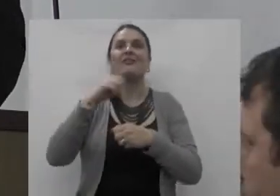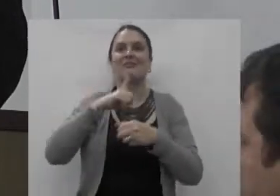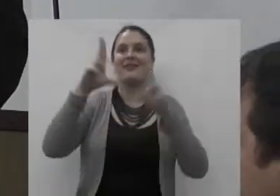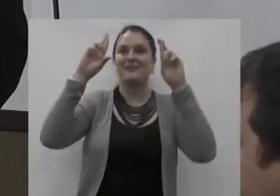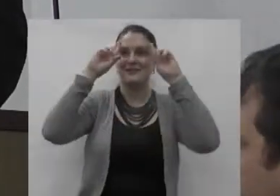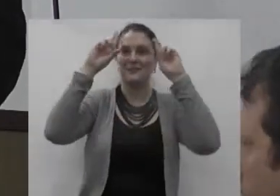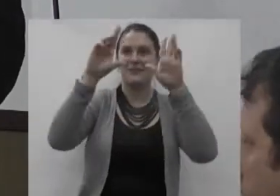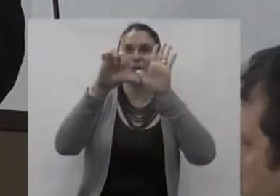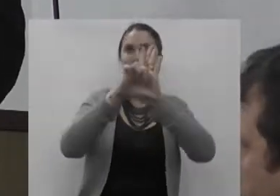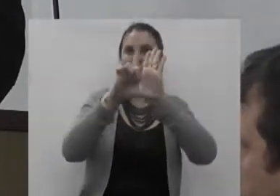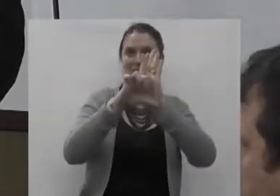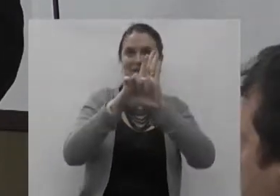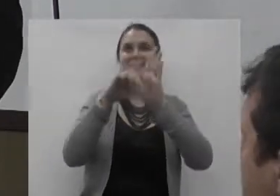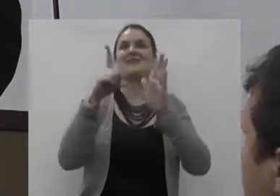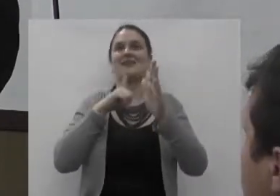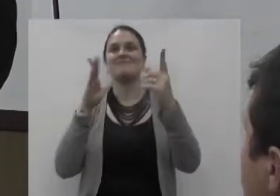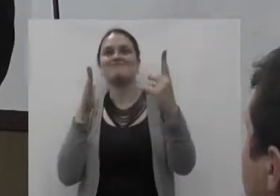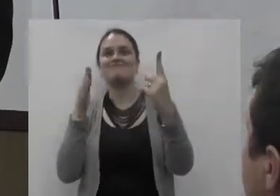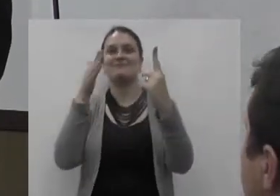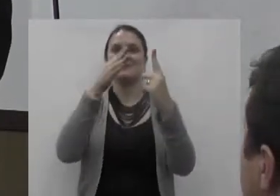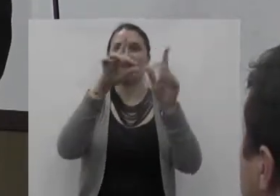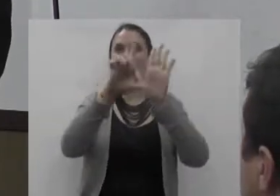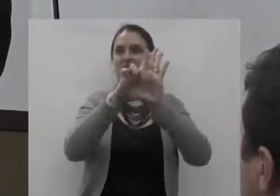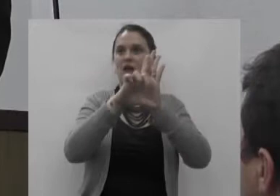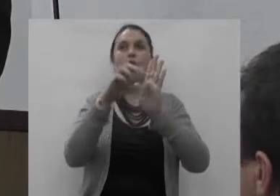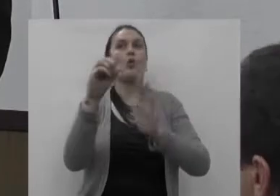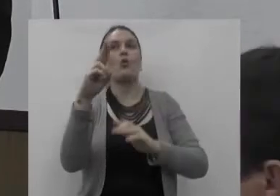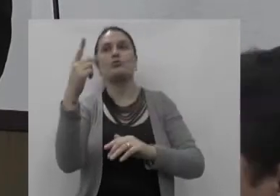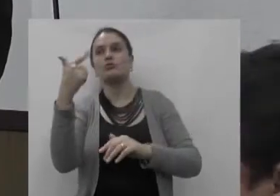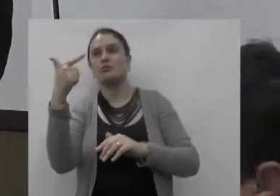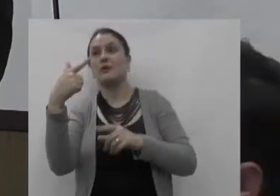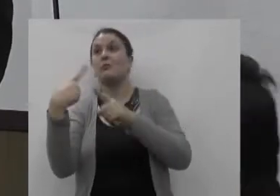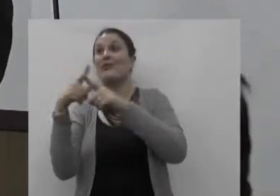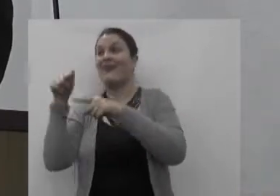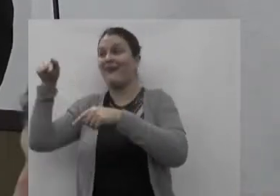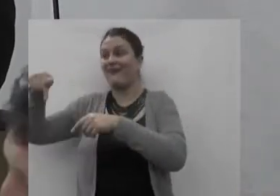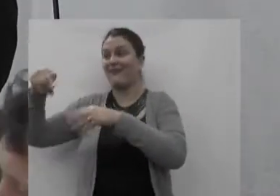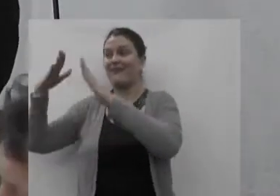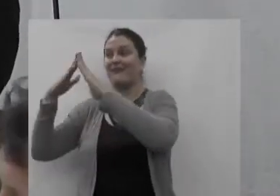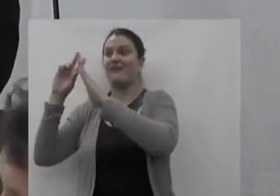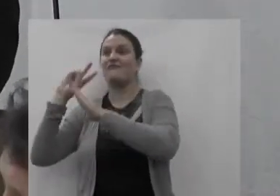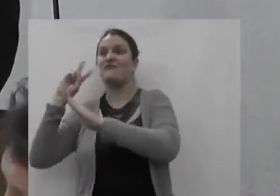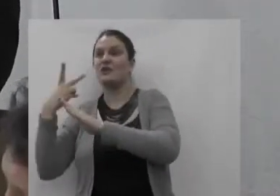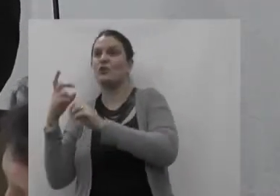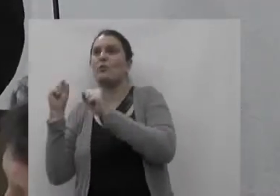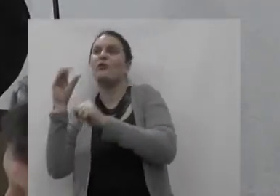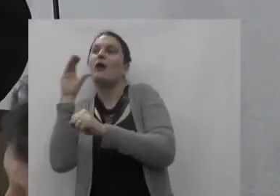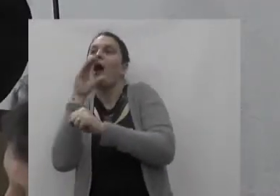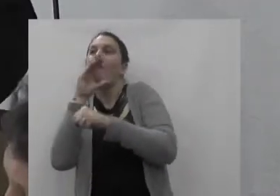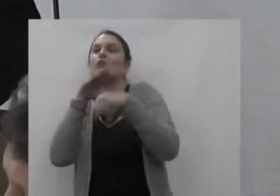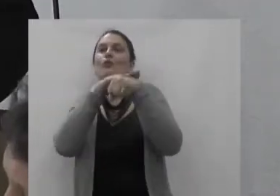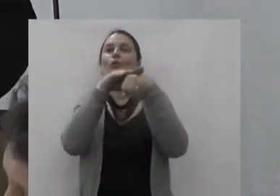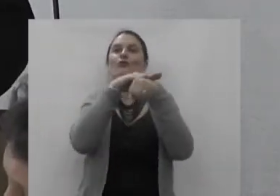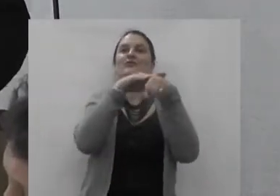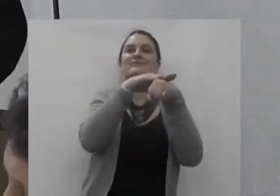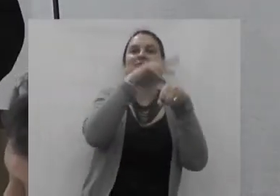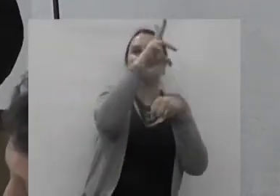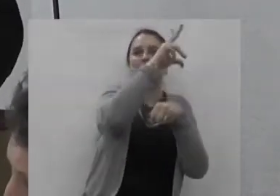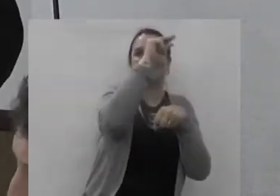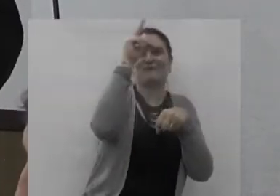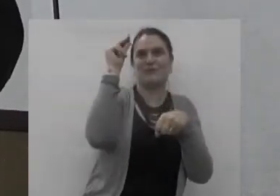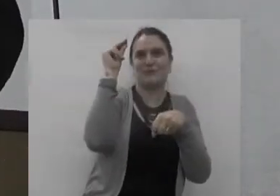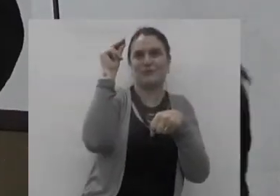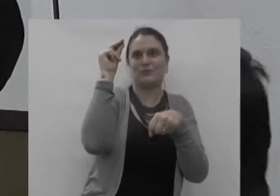e podendo chegar, assim, rapidamente ao executivo para tratar a respeito disso. O que me chamou a atenção